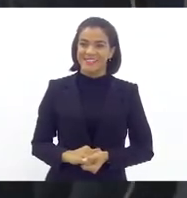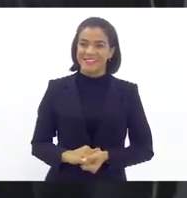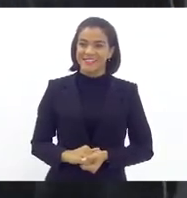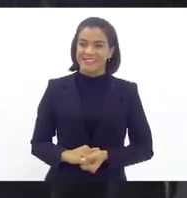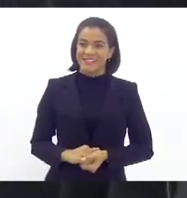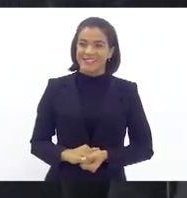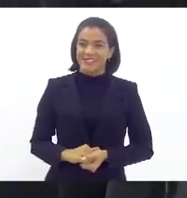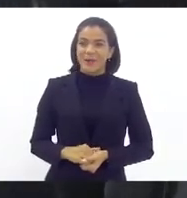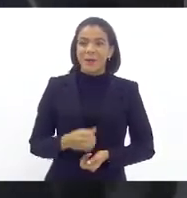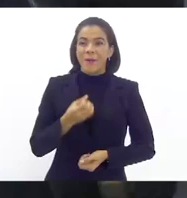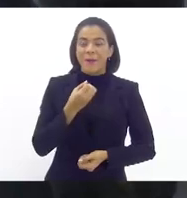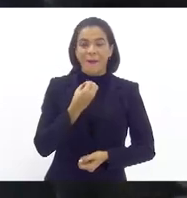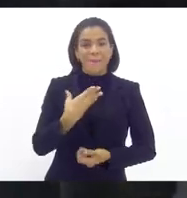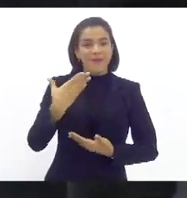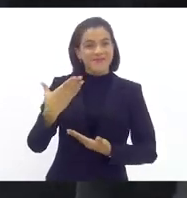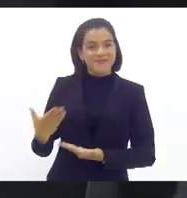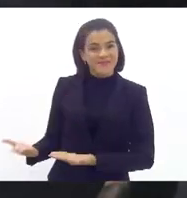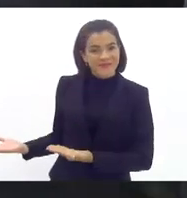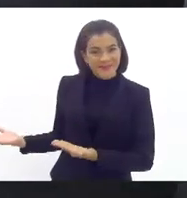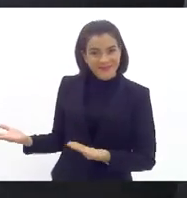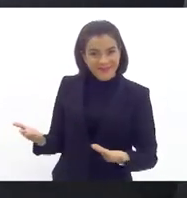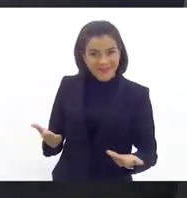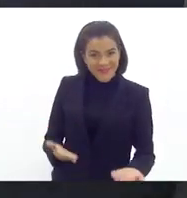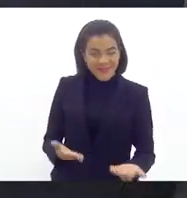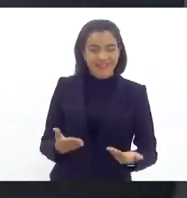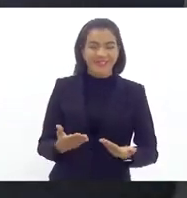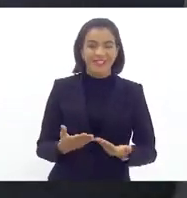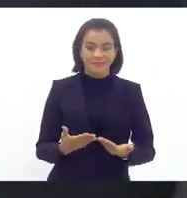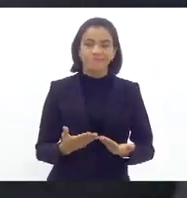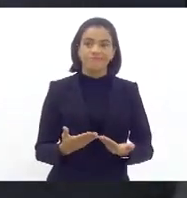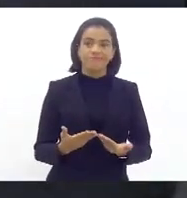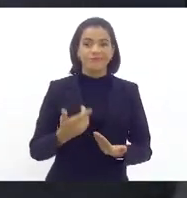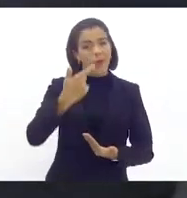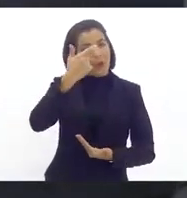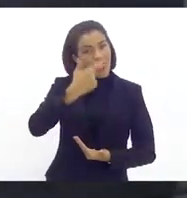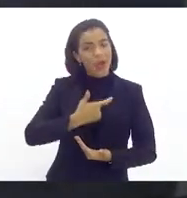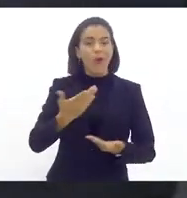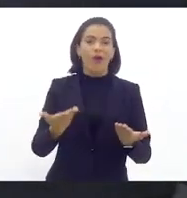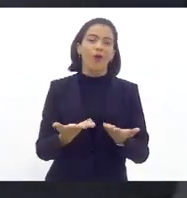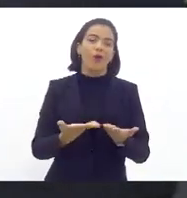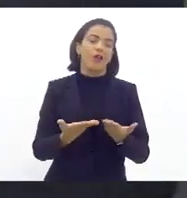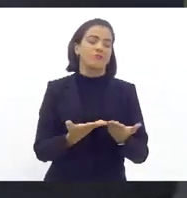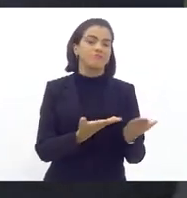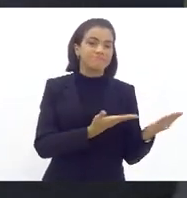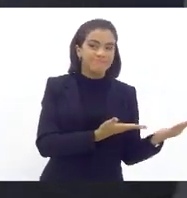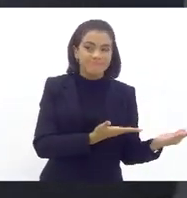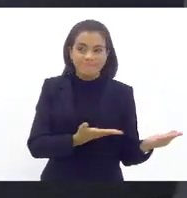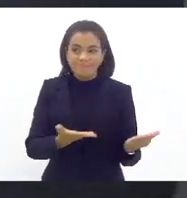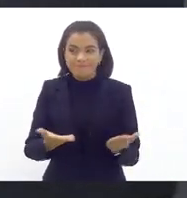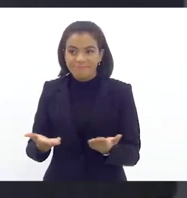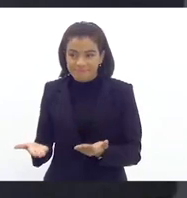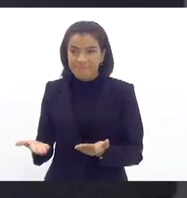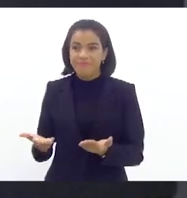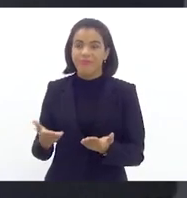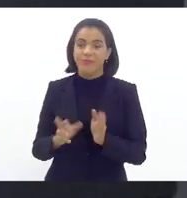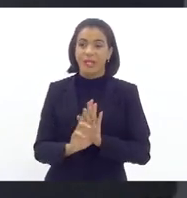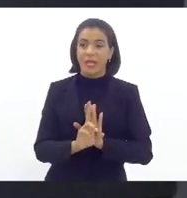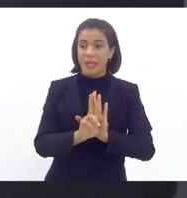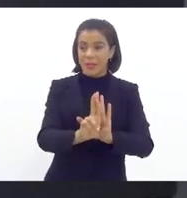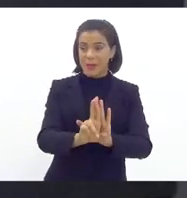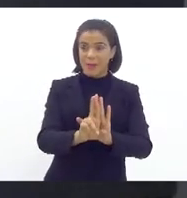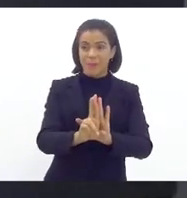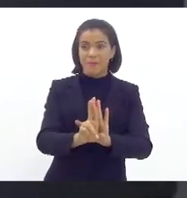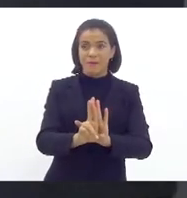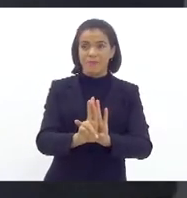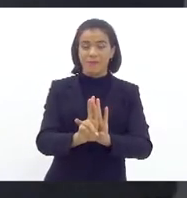Bem-vinda, Wanderleia. Então, eu chamo agora, representando